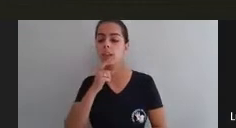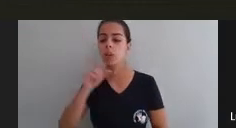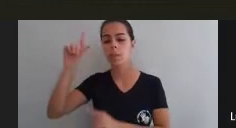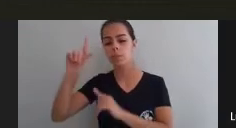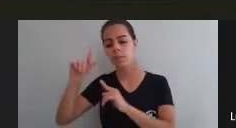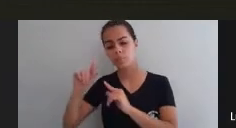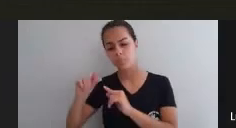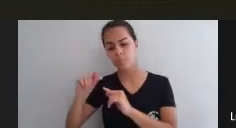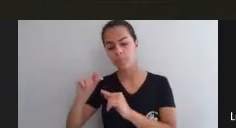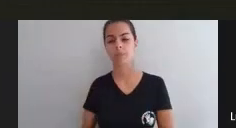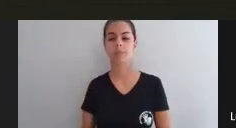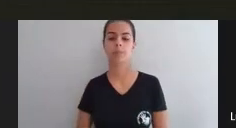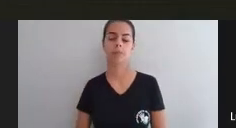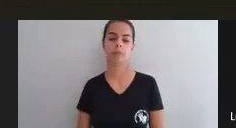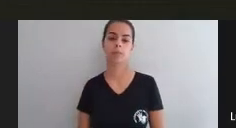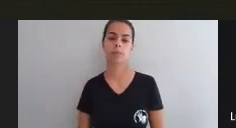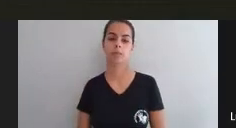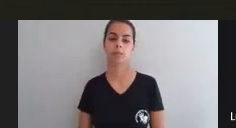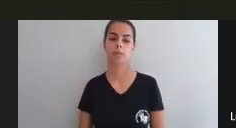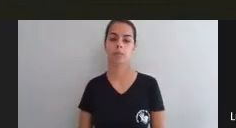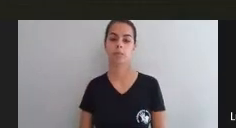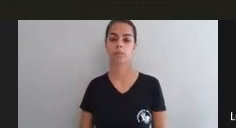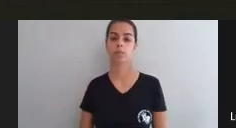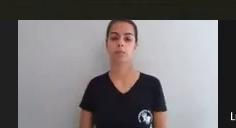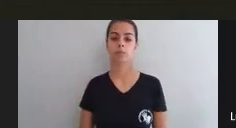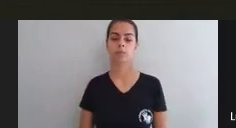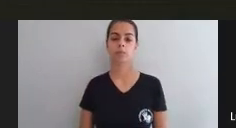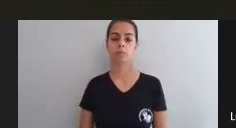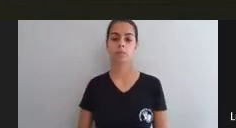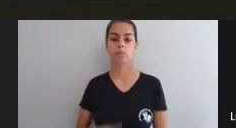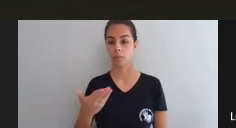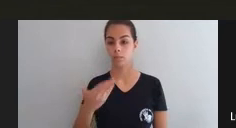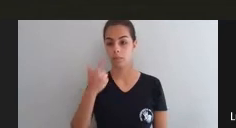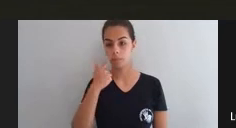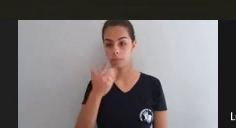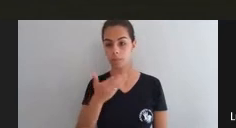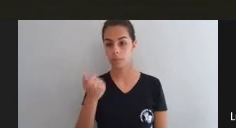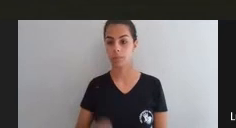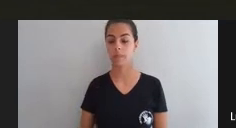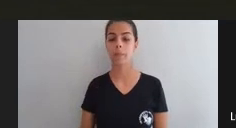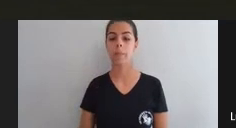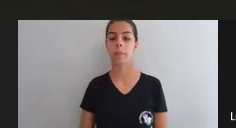fria. Então, vamos lá.